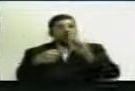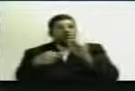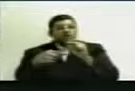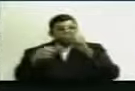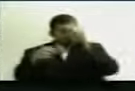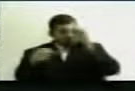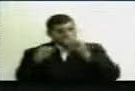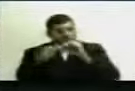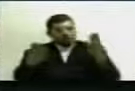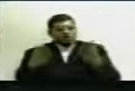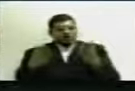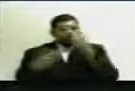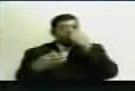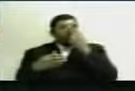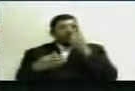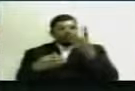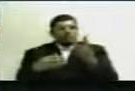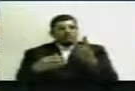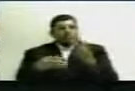o que deve ser feito.